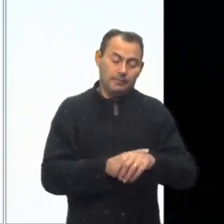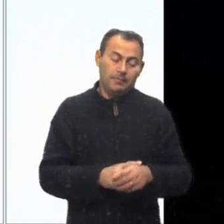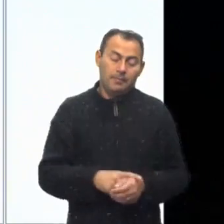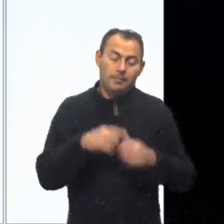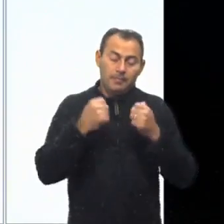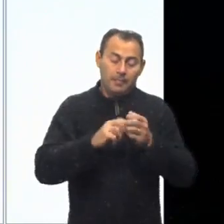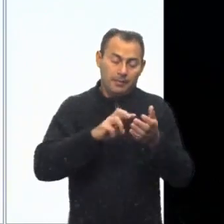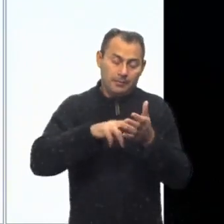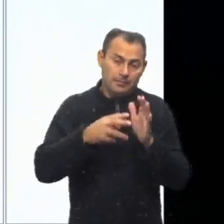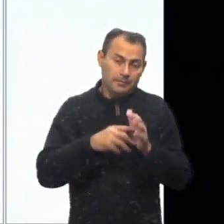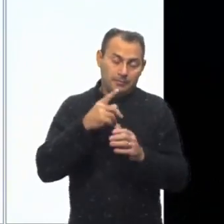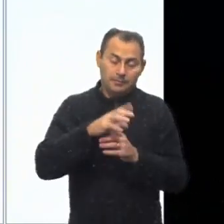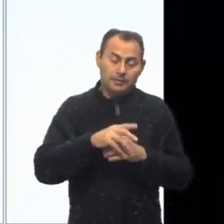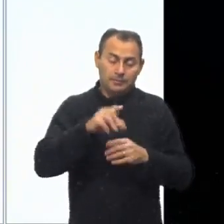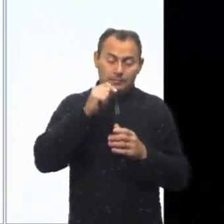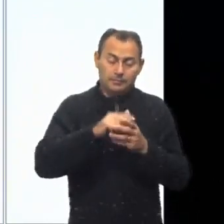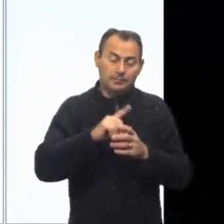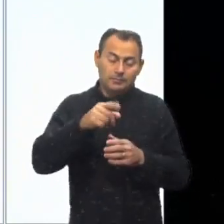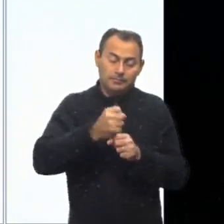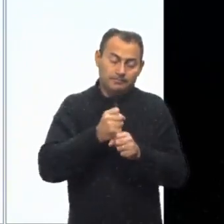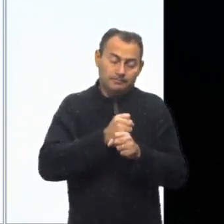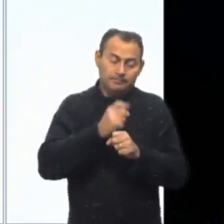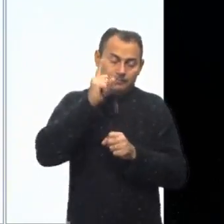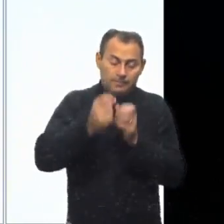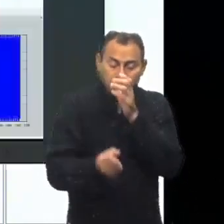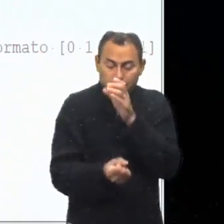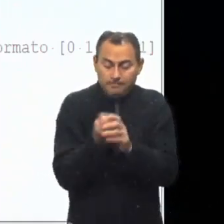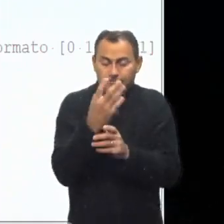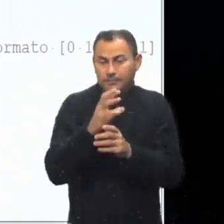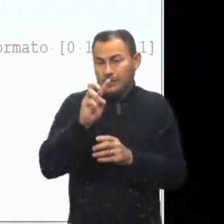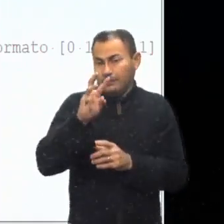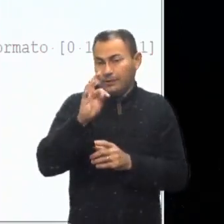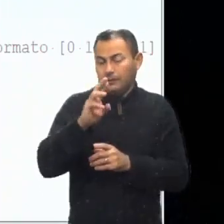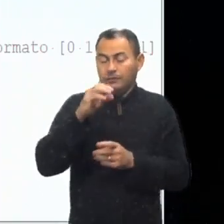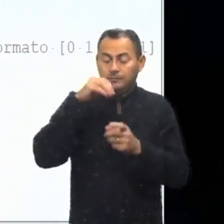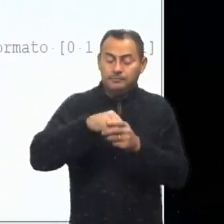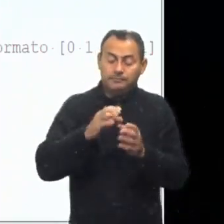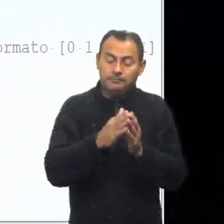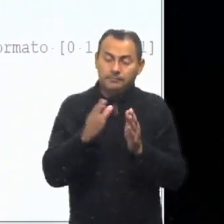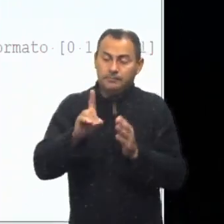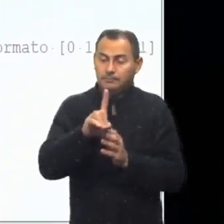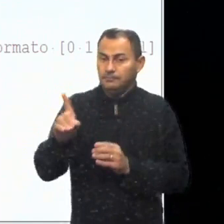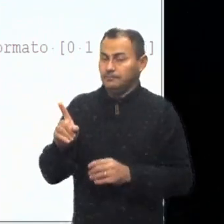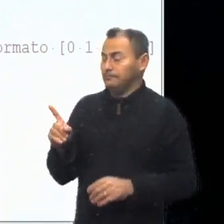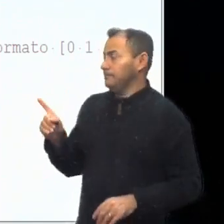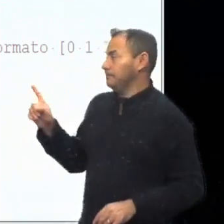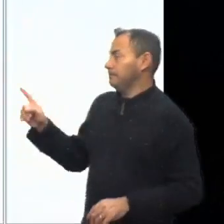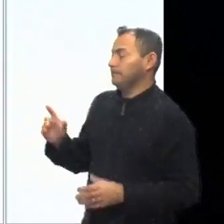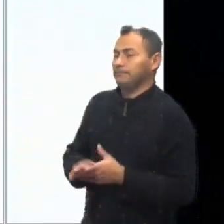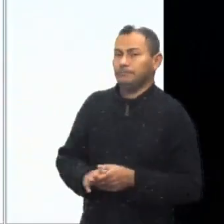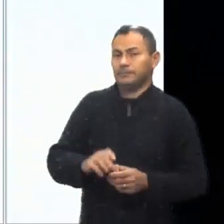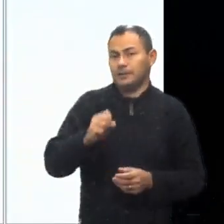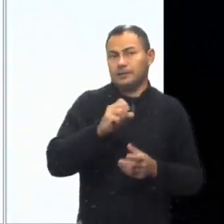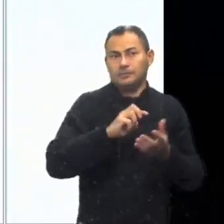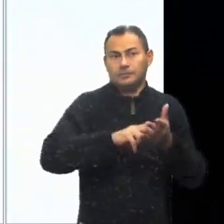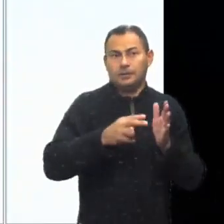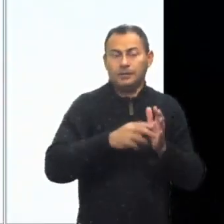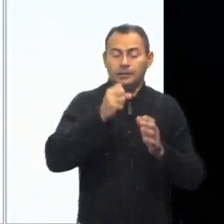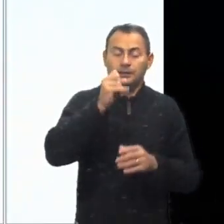Você define o tempo, vai vendo que os vetores já são criados aqui do lado direito. Define a senoide.